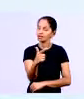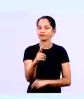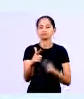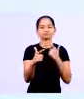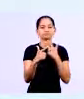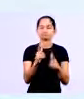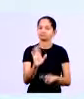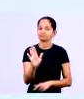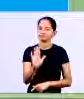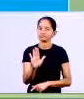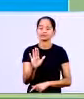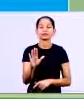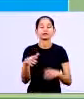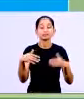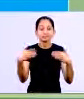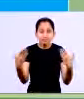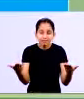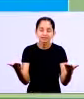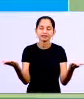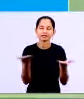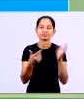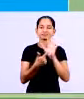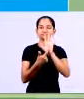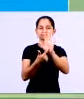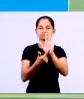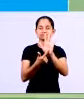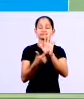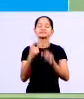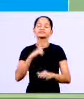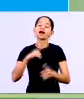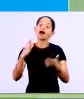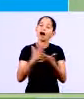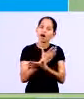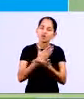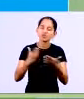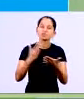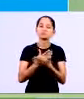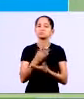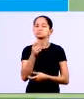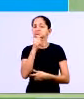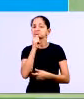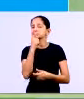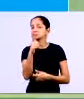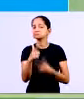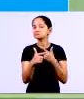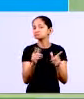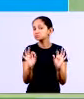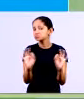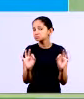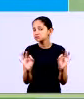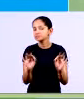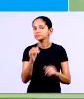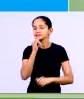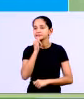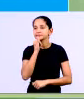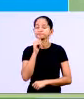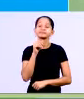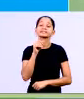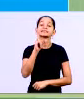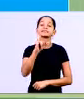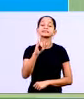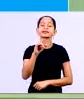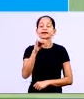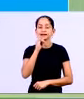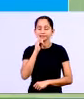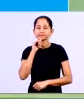problemas. Mas nessas aqui, normalmente são palavras que não geram. Porque, por exemplo, se a